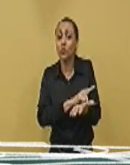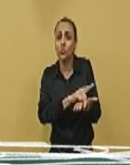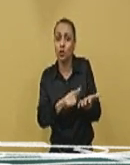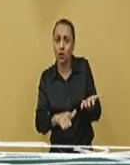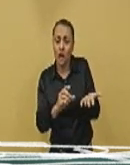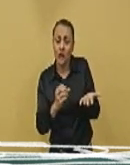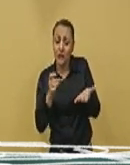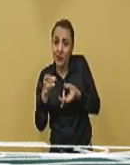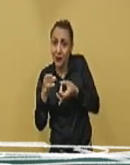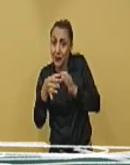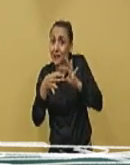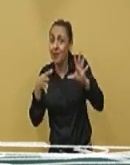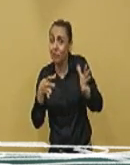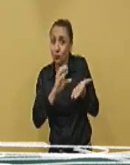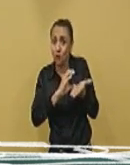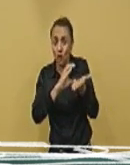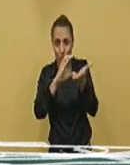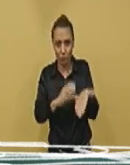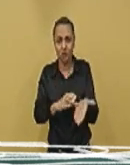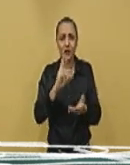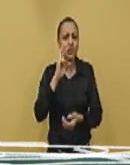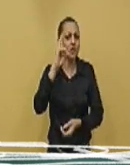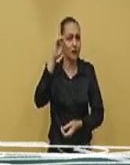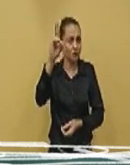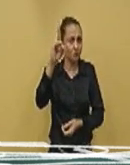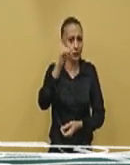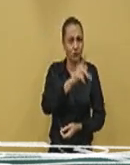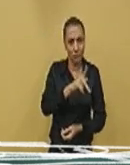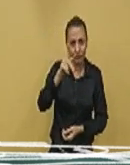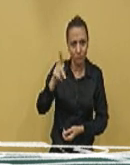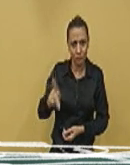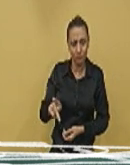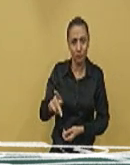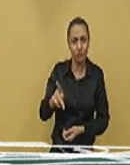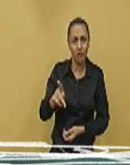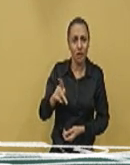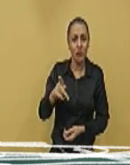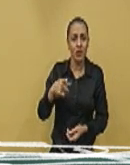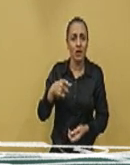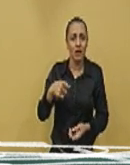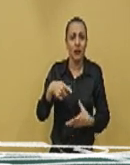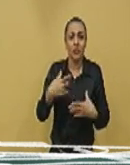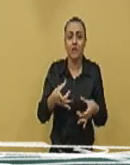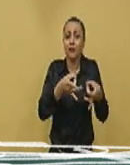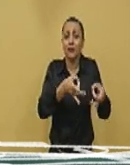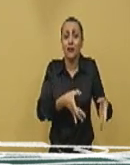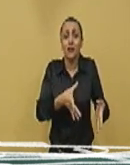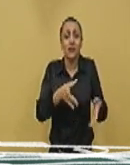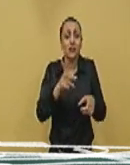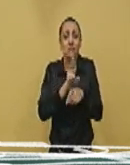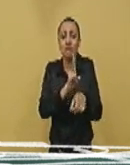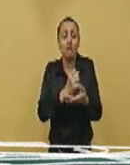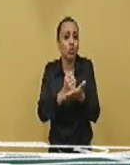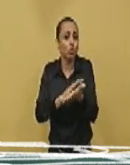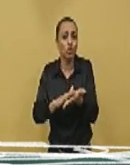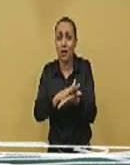comissão que representa os interesses dos docentes simplesmente abandonada e sem nenhum